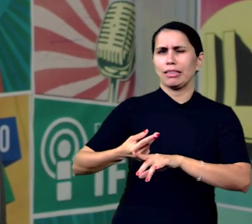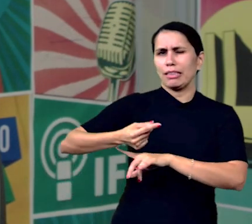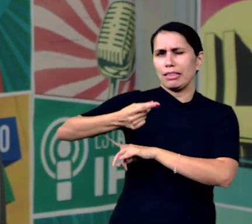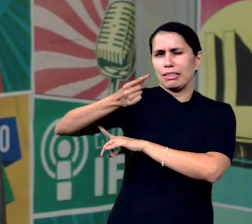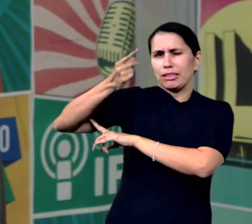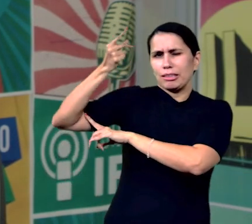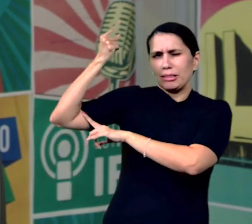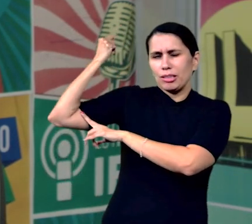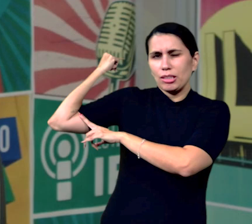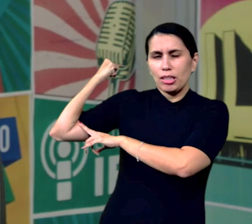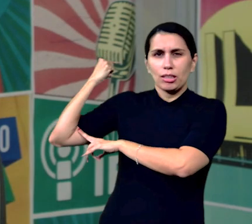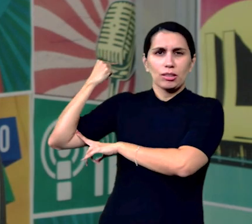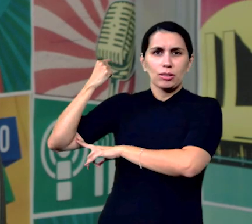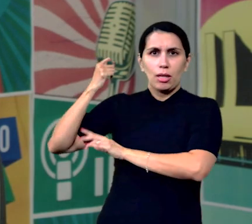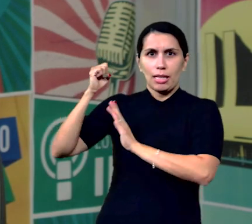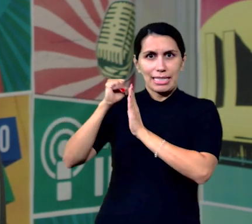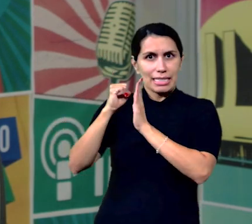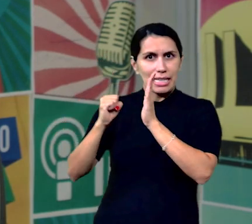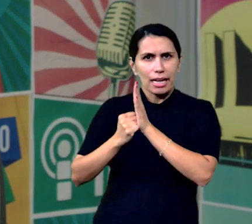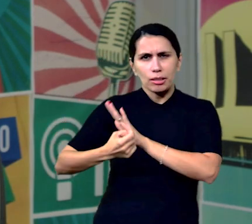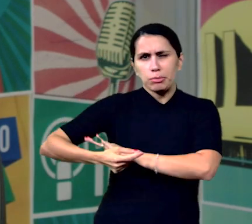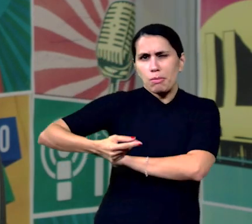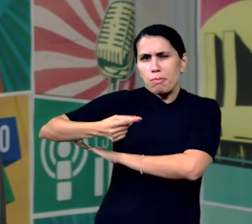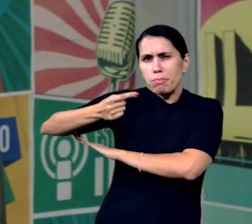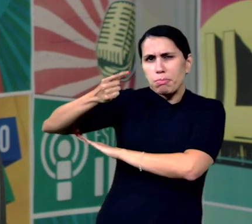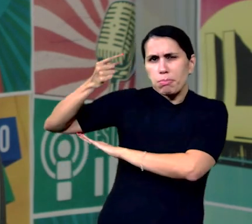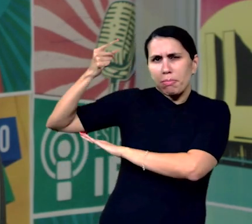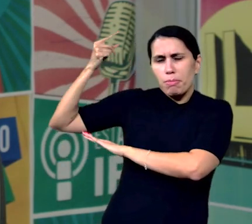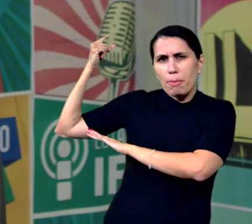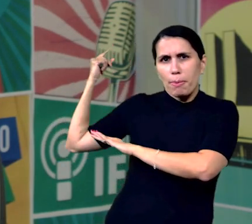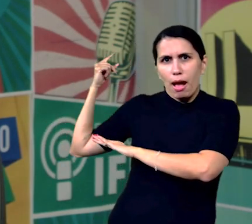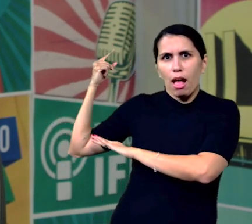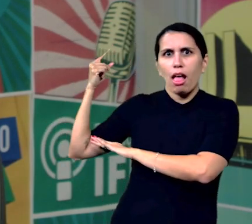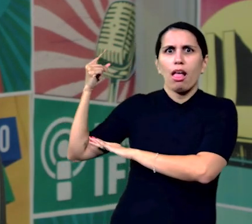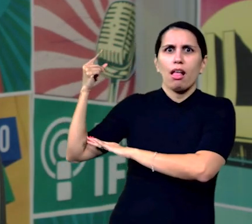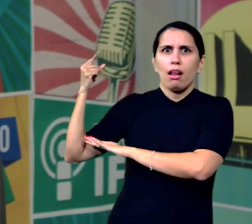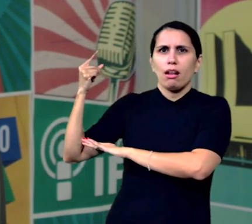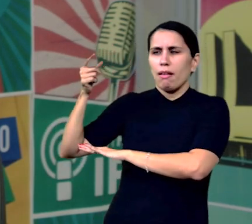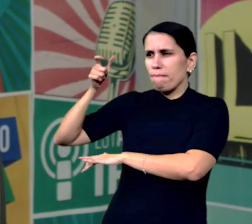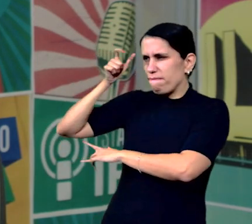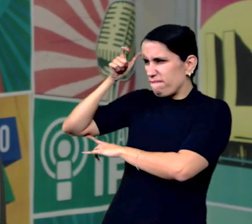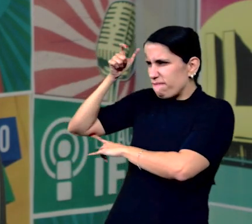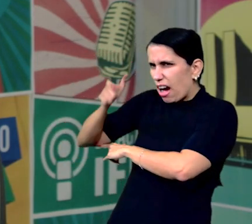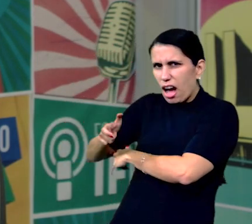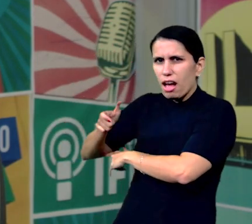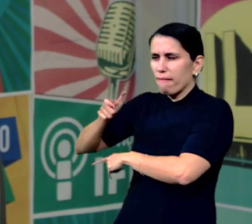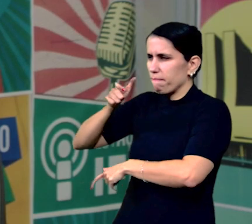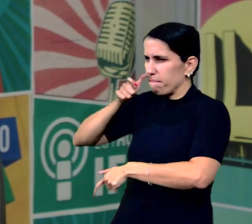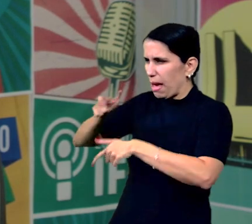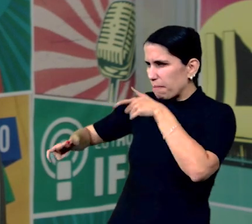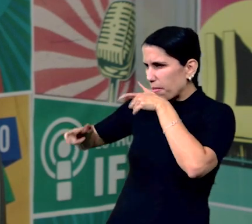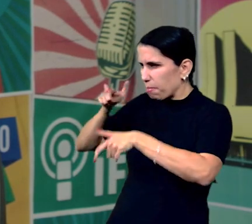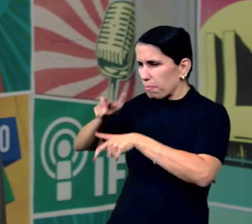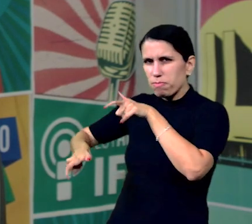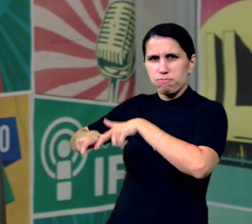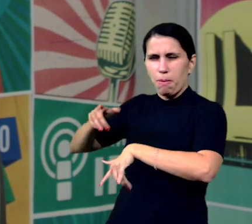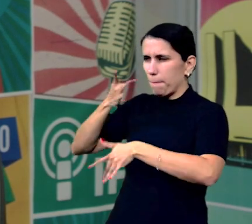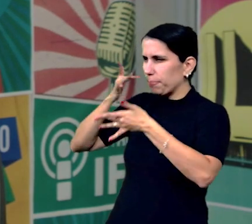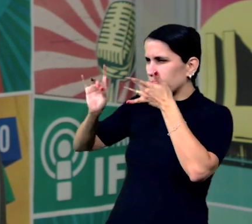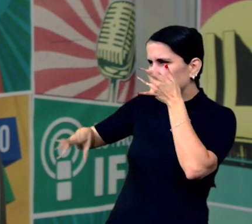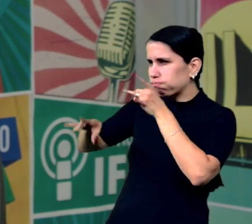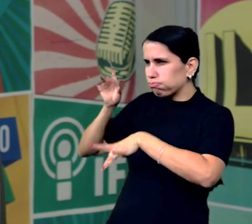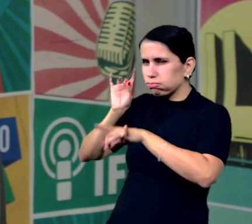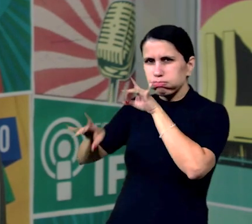séculos e séculos de demonização desses povos, não é, de povos que foram, como eu disse, sem